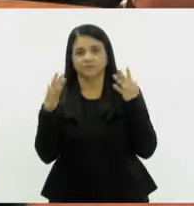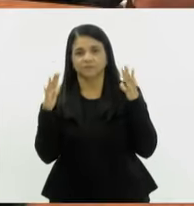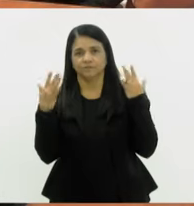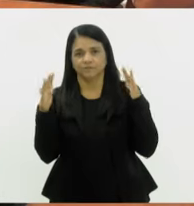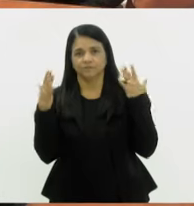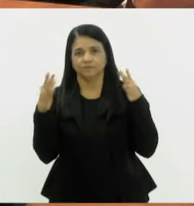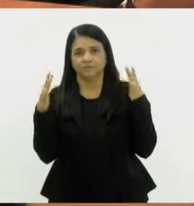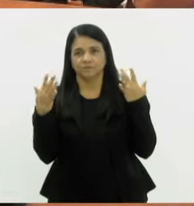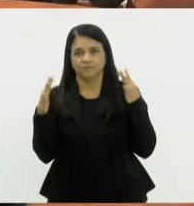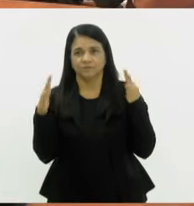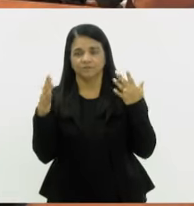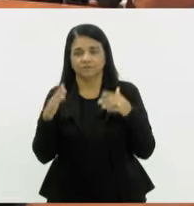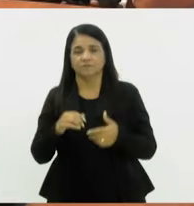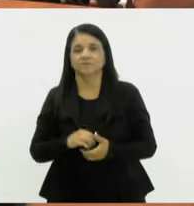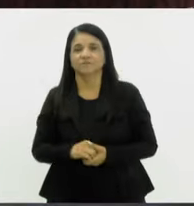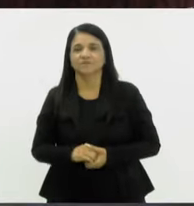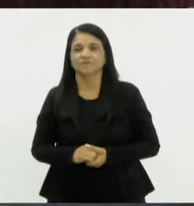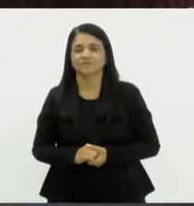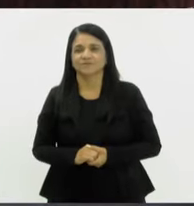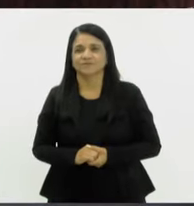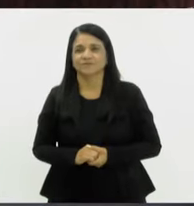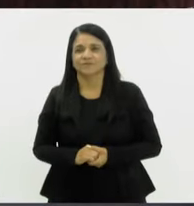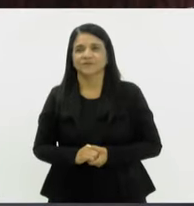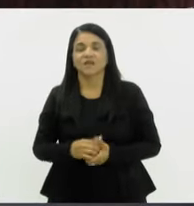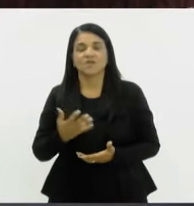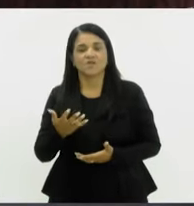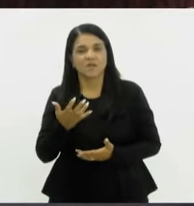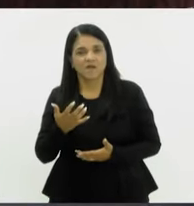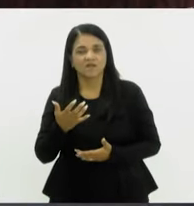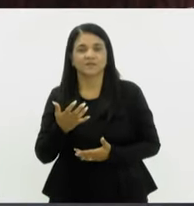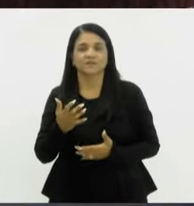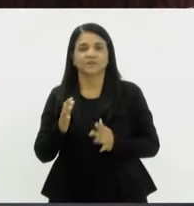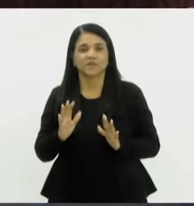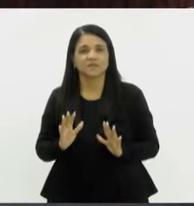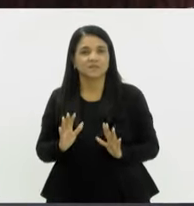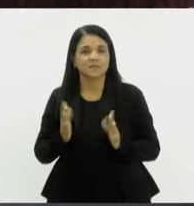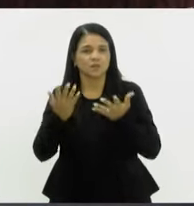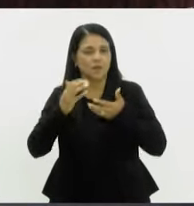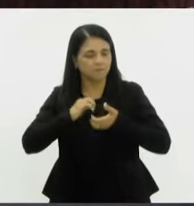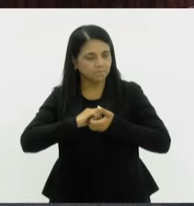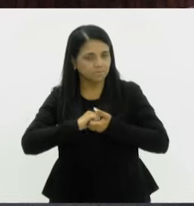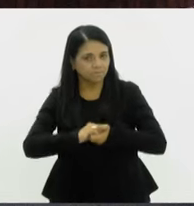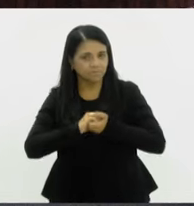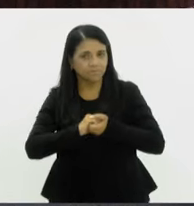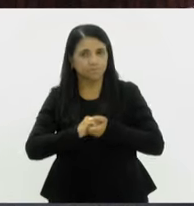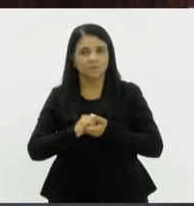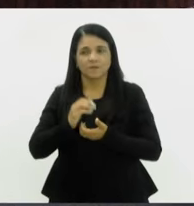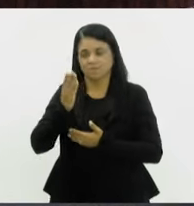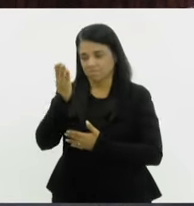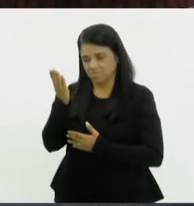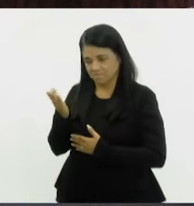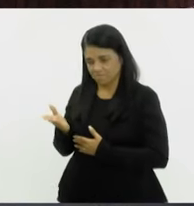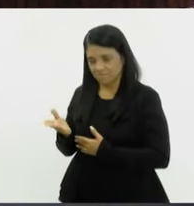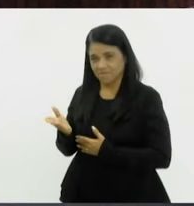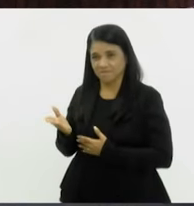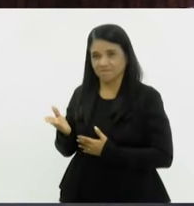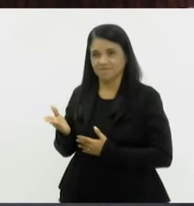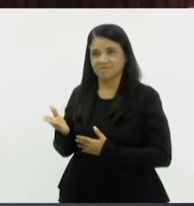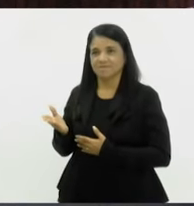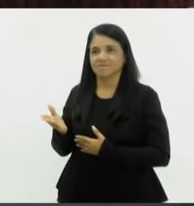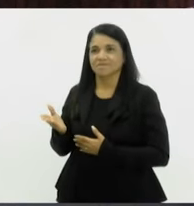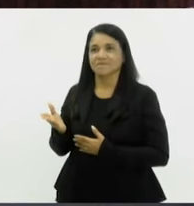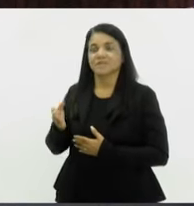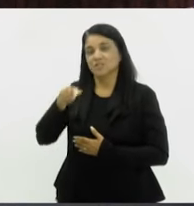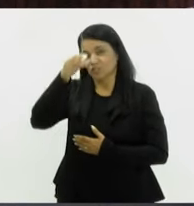Silva bom eu quero saudar em primeiro lugar a nossa anfitriã